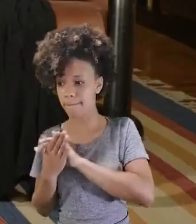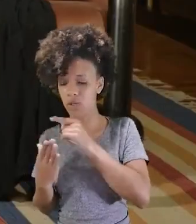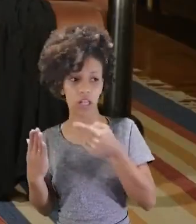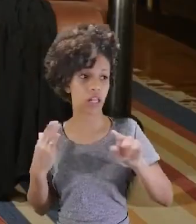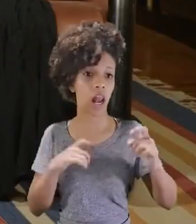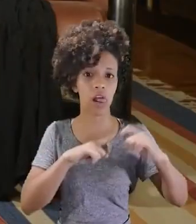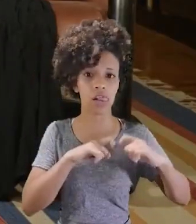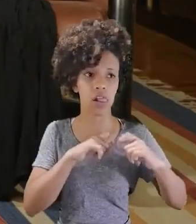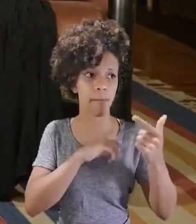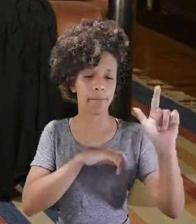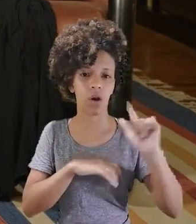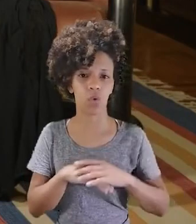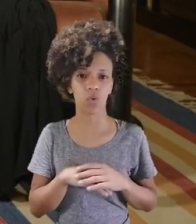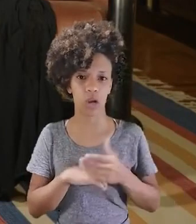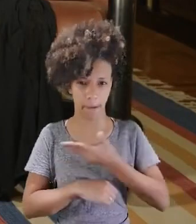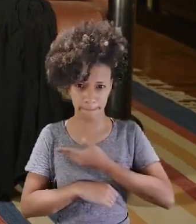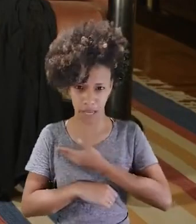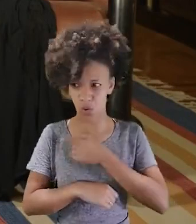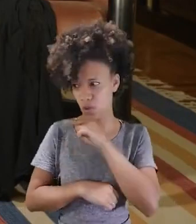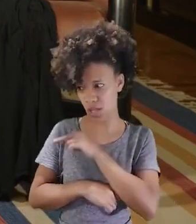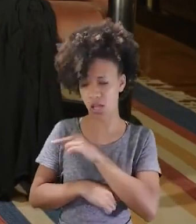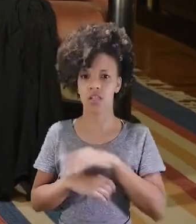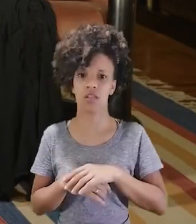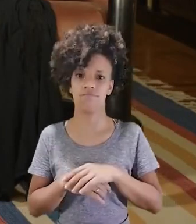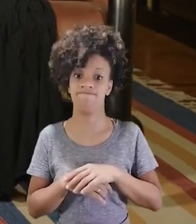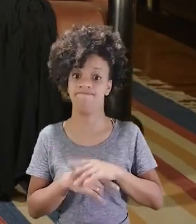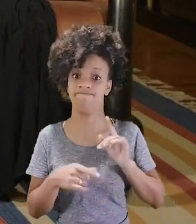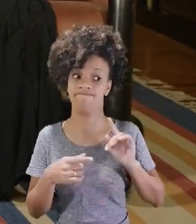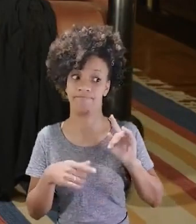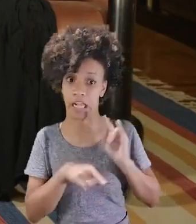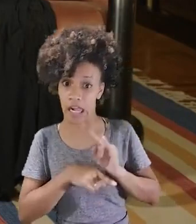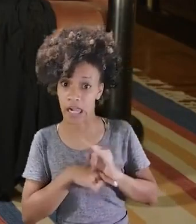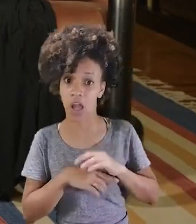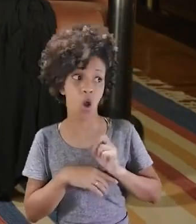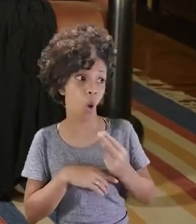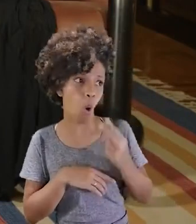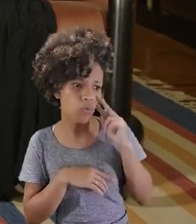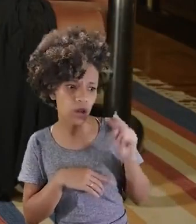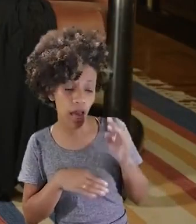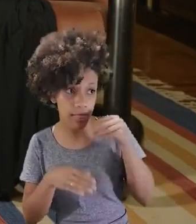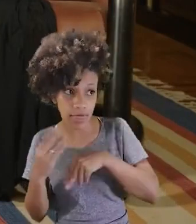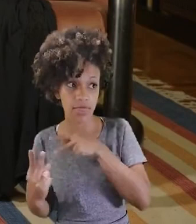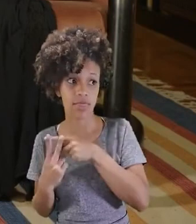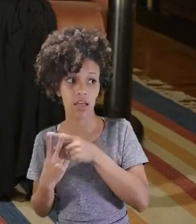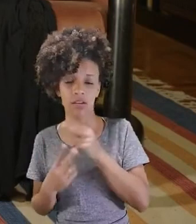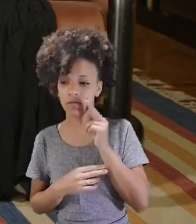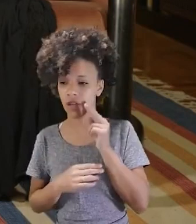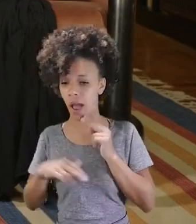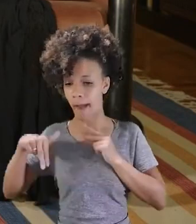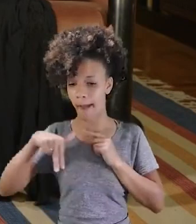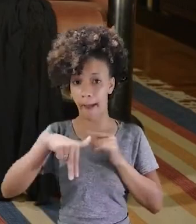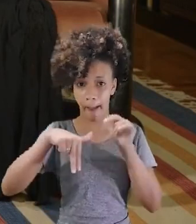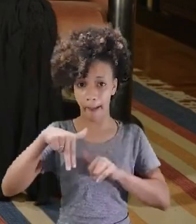a mulher dele tá dando para o cara é que alguém tá né tava fazendo coisa ou se alguém olhada nele por dentro do sistema prisional